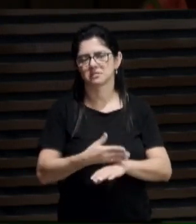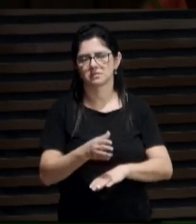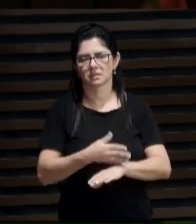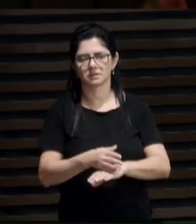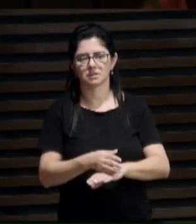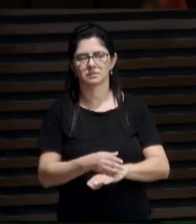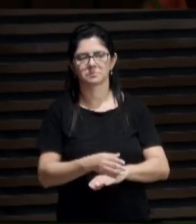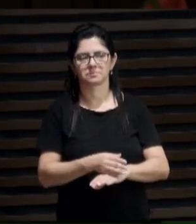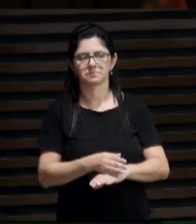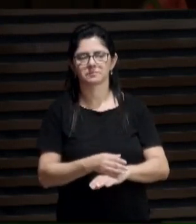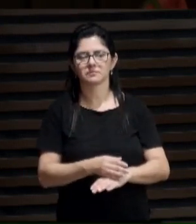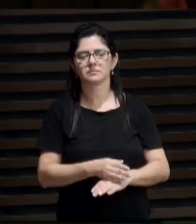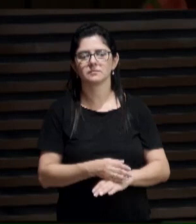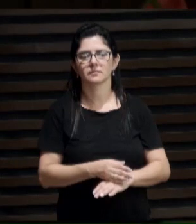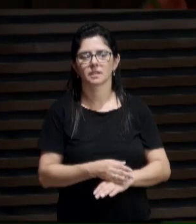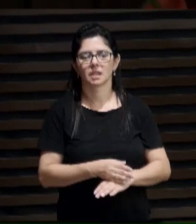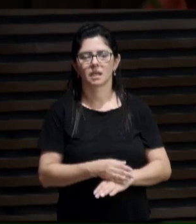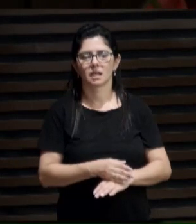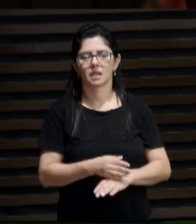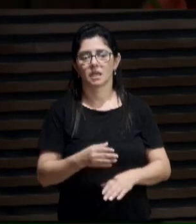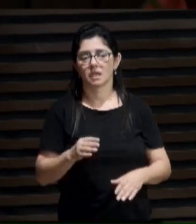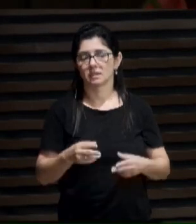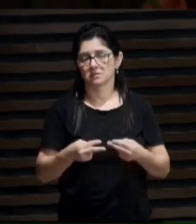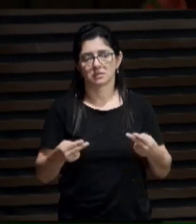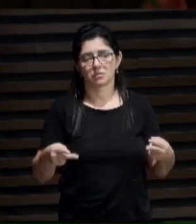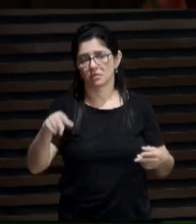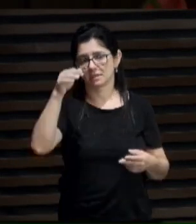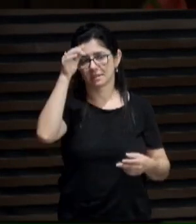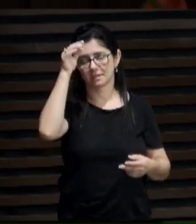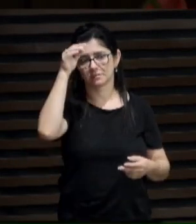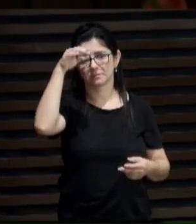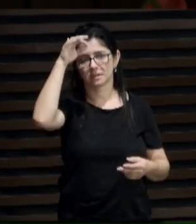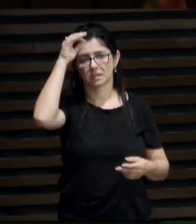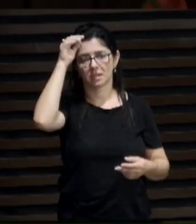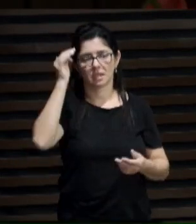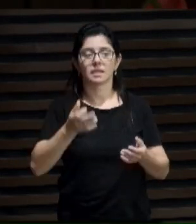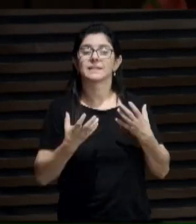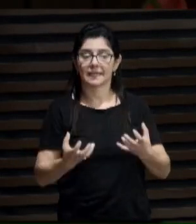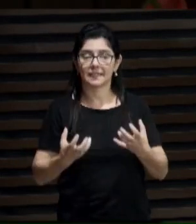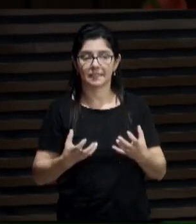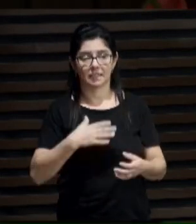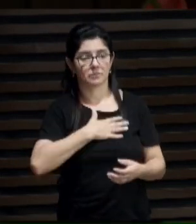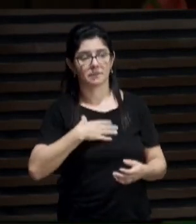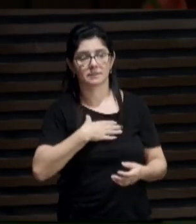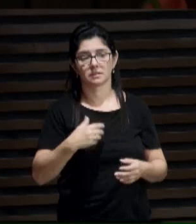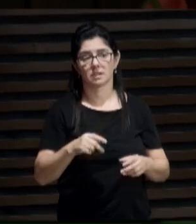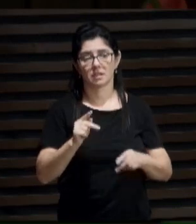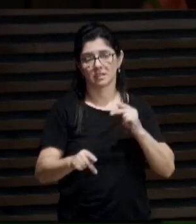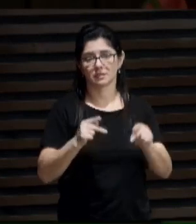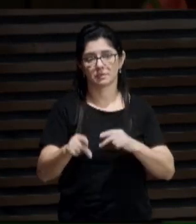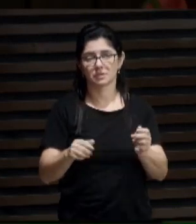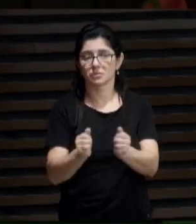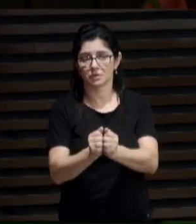algo espiritual, além de pretender agradar aqueles que participam. Eu quero ler novamente